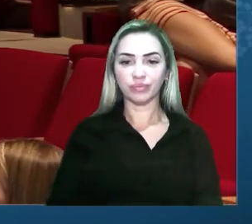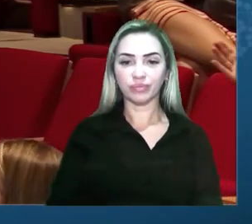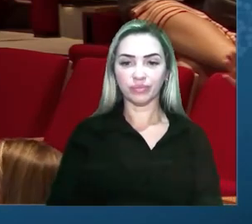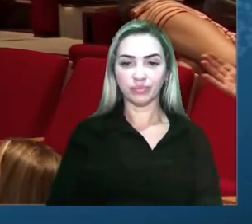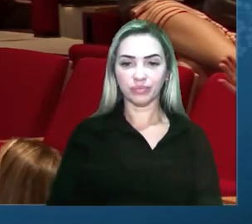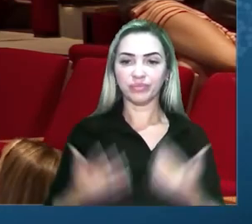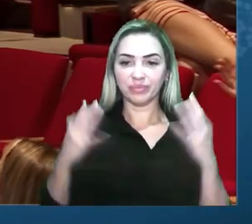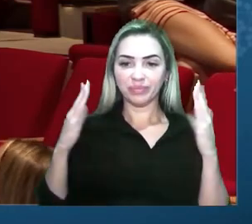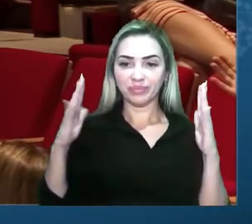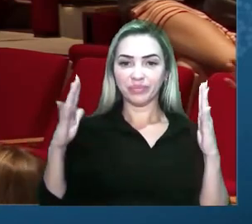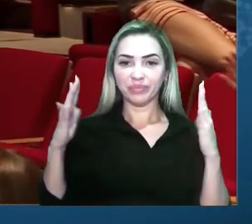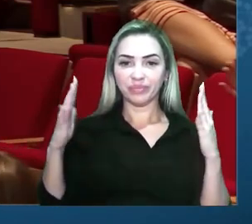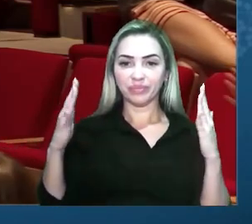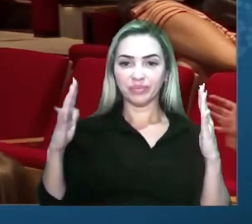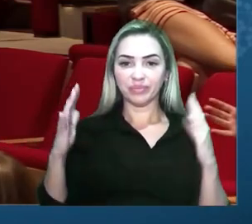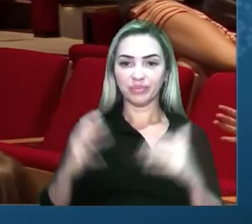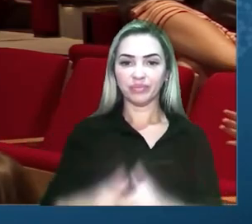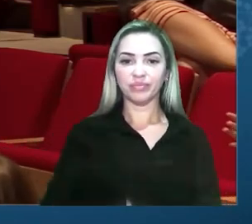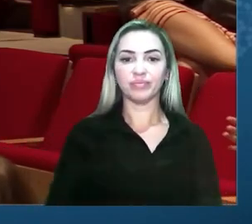Laila.